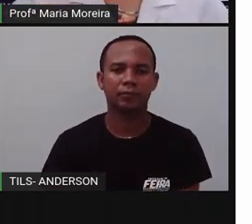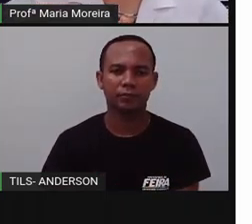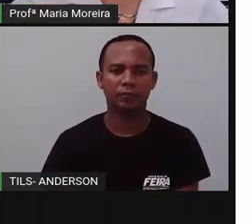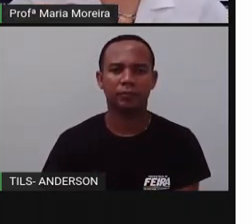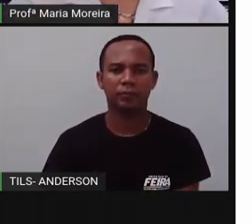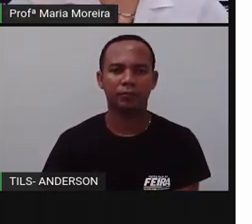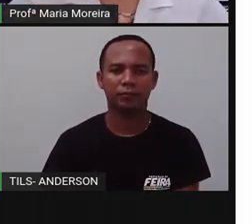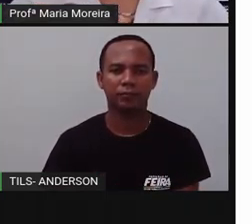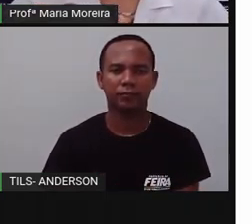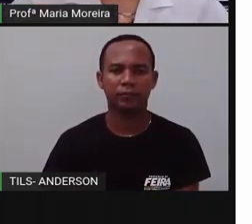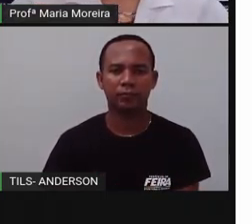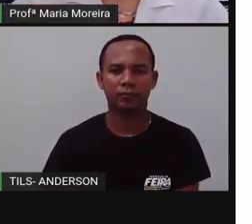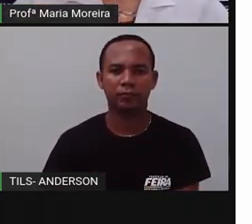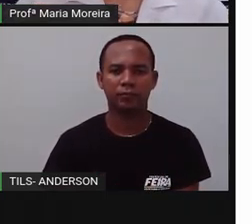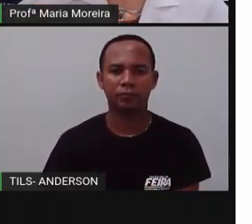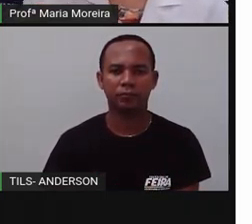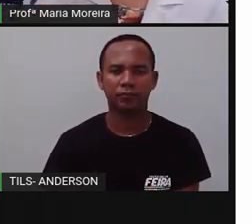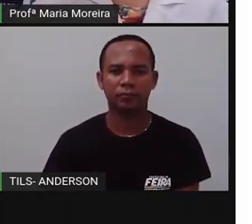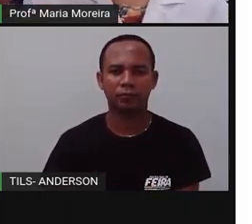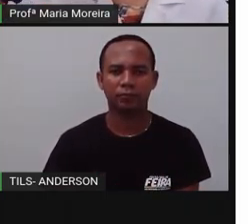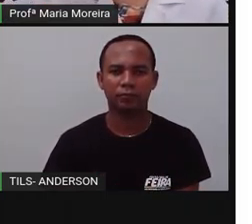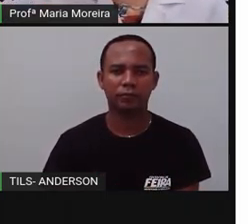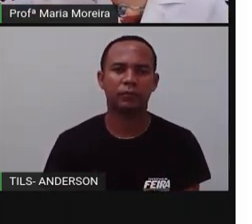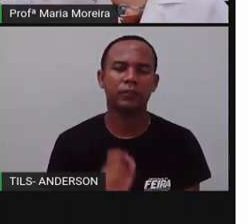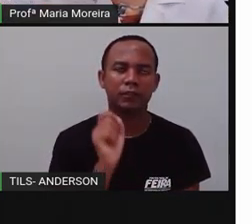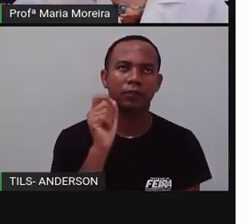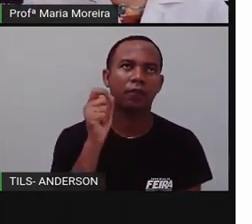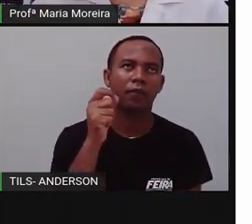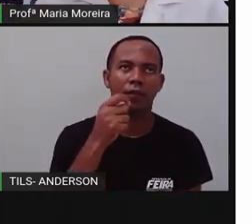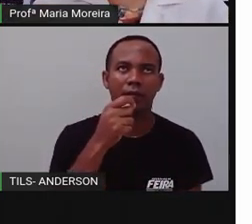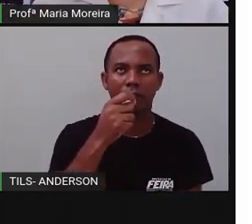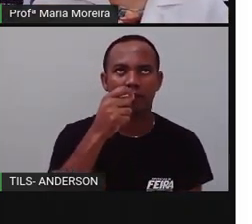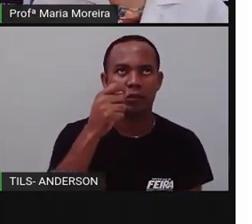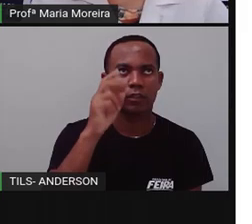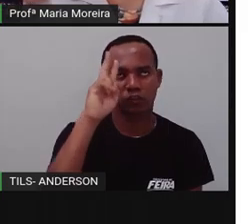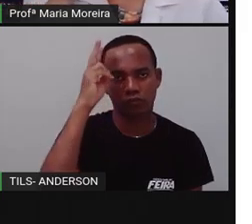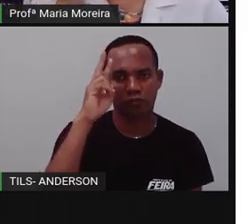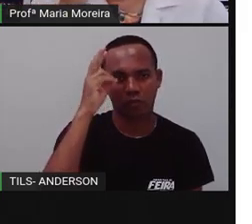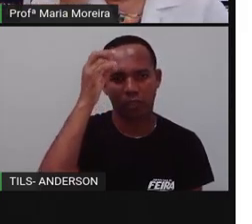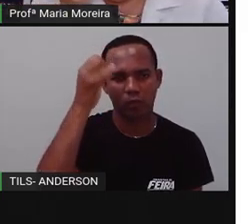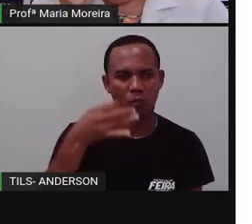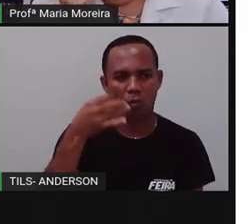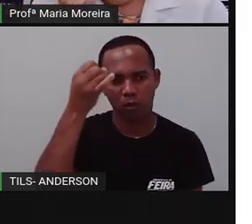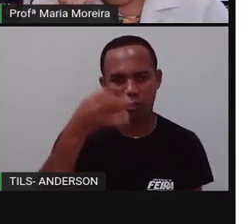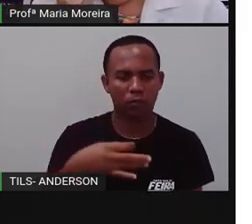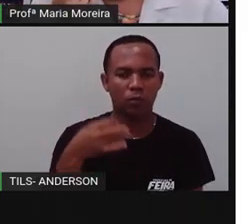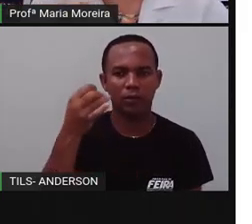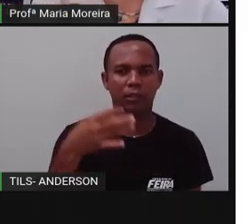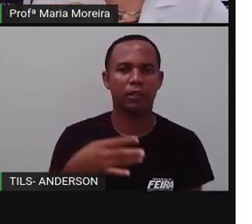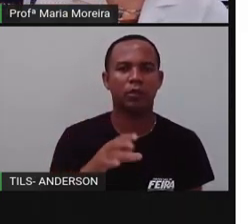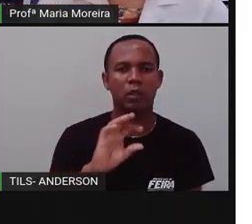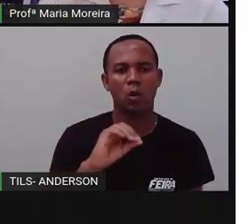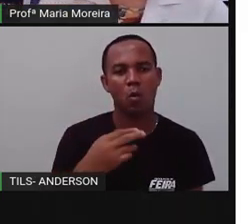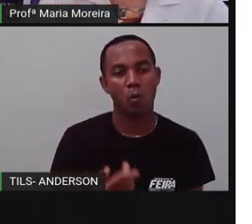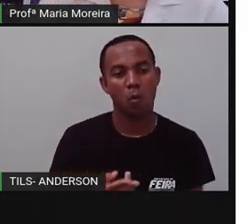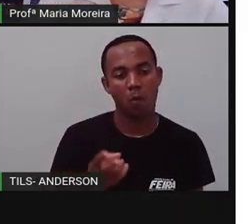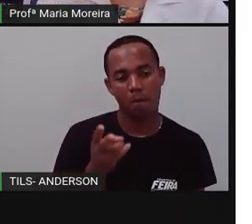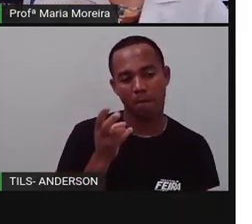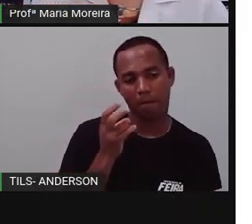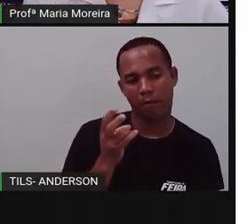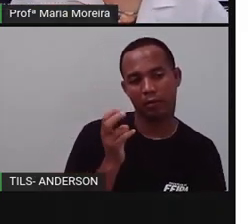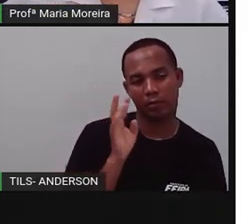aí, qual é o tipo de narrador? É o narrador que participa da história ou que só observa a